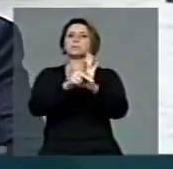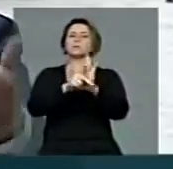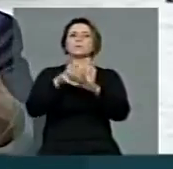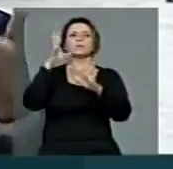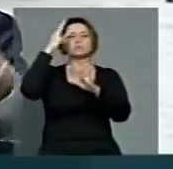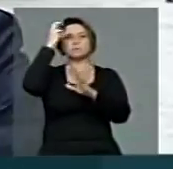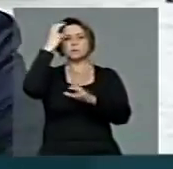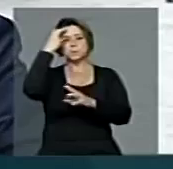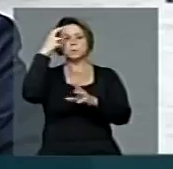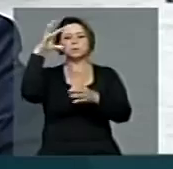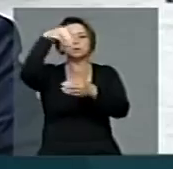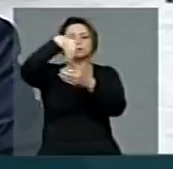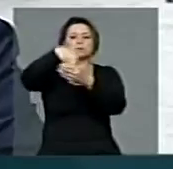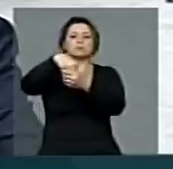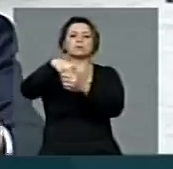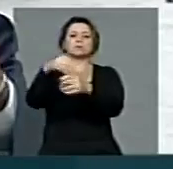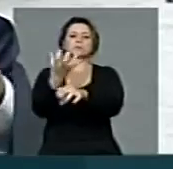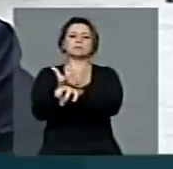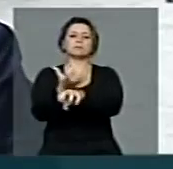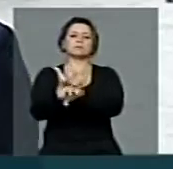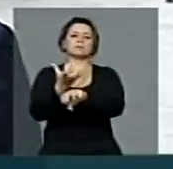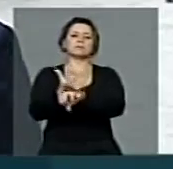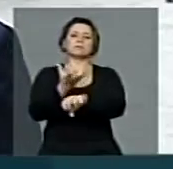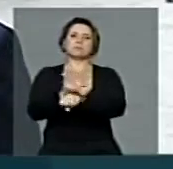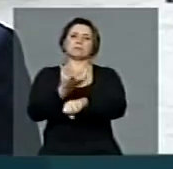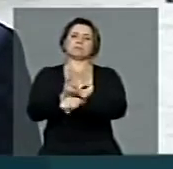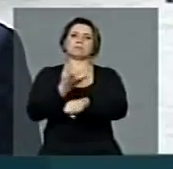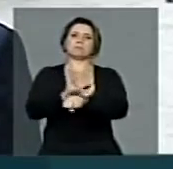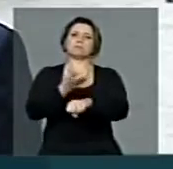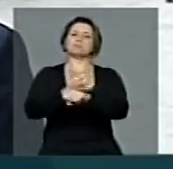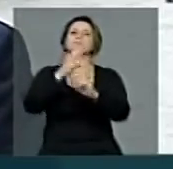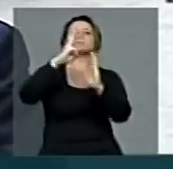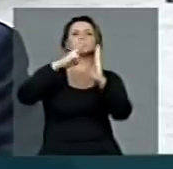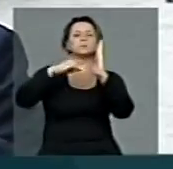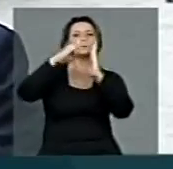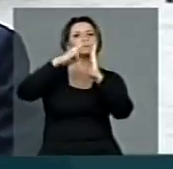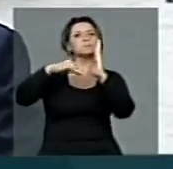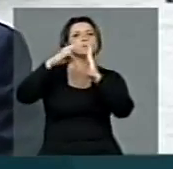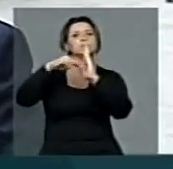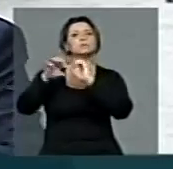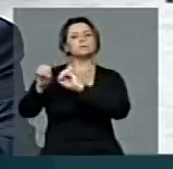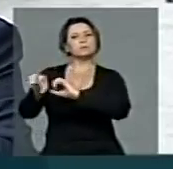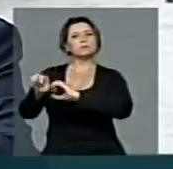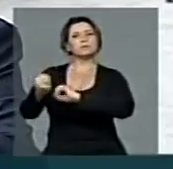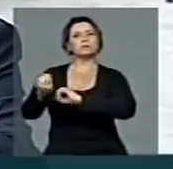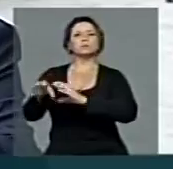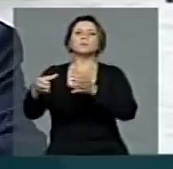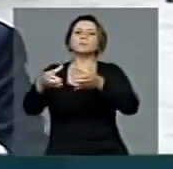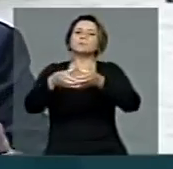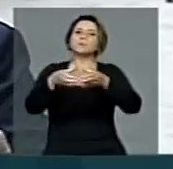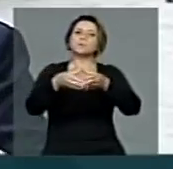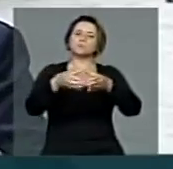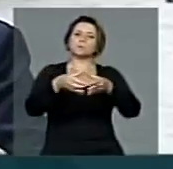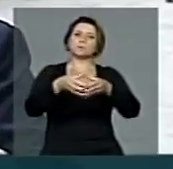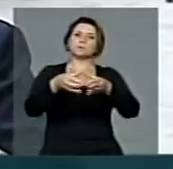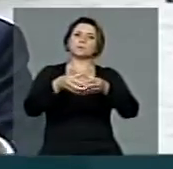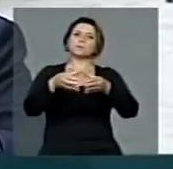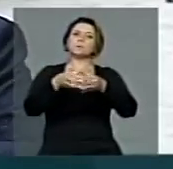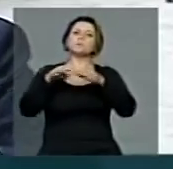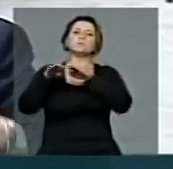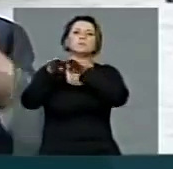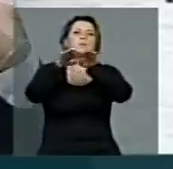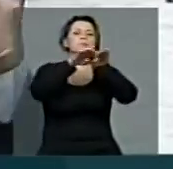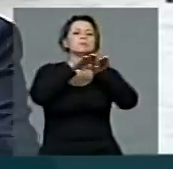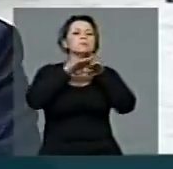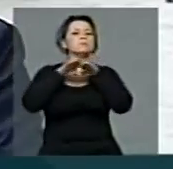culturas locais e a diversidade regionais nas suas metodologias. Esses grupos trazem um ensino totalmente